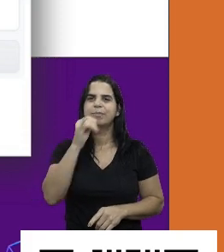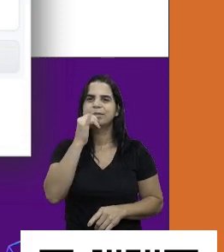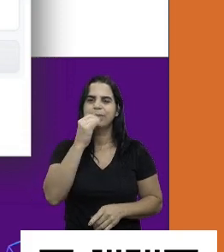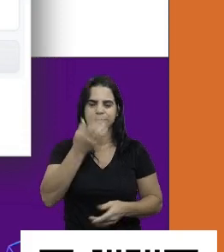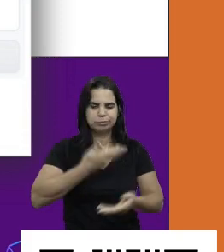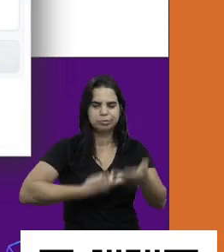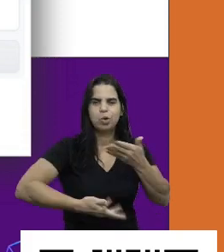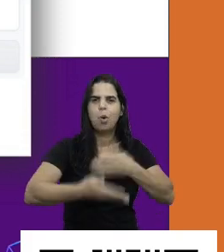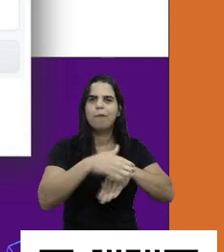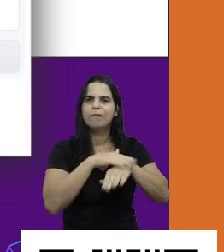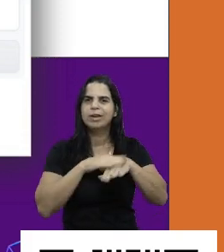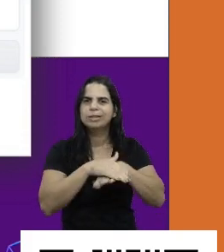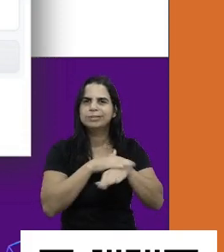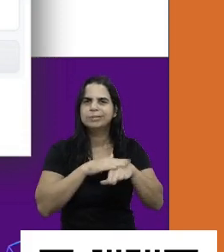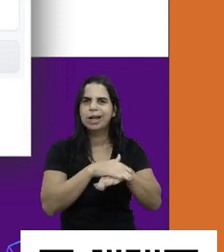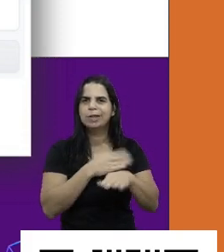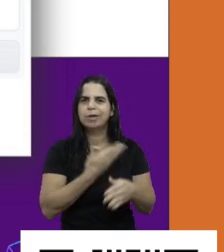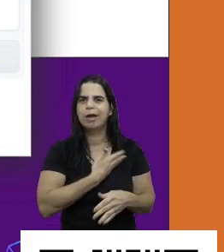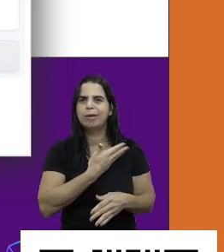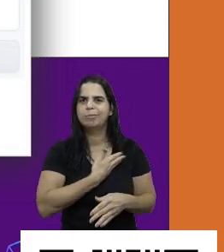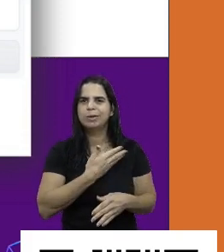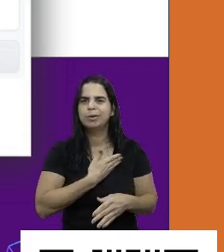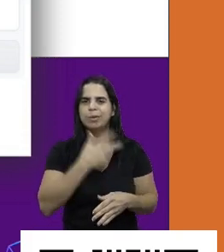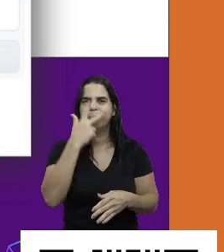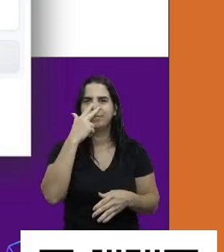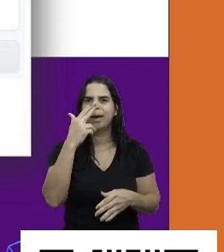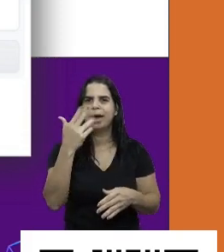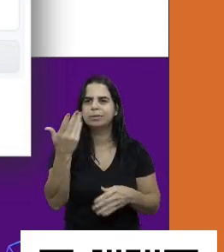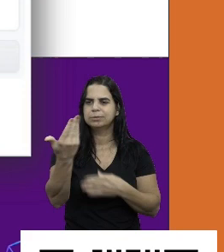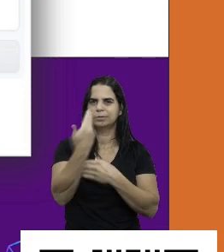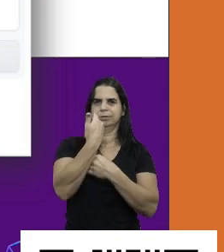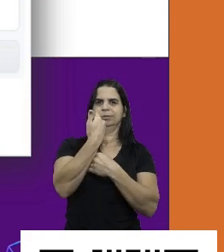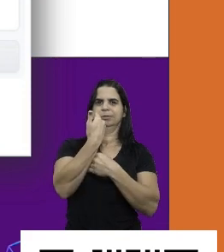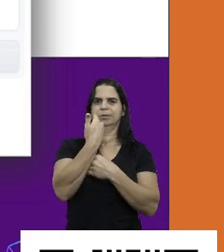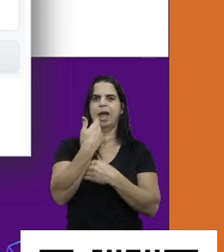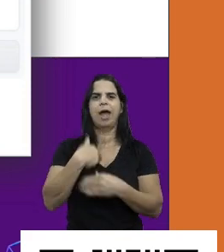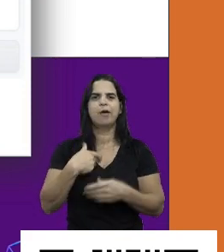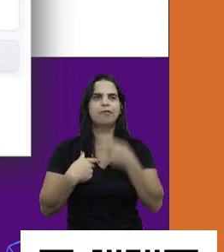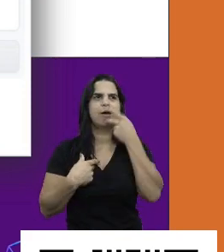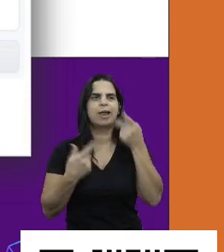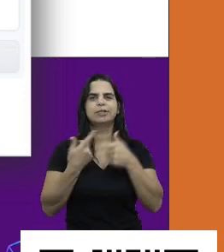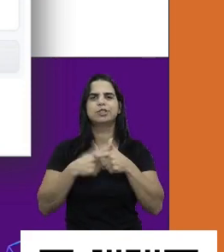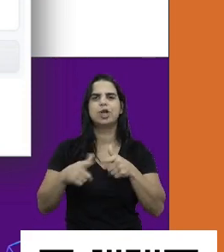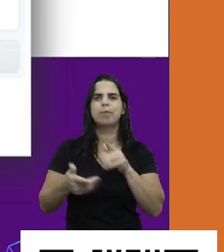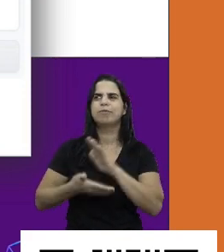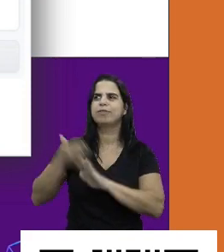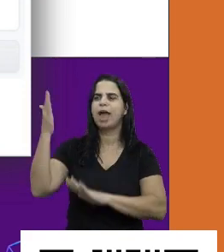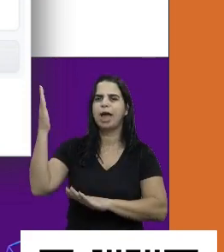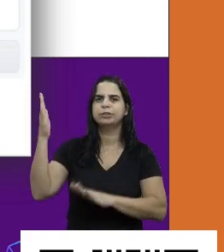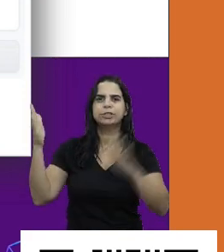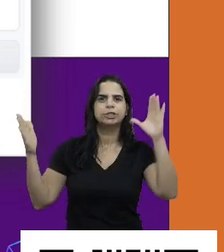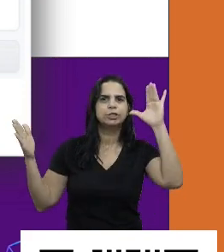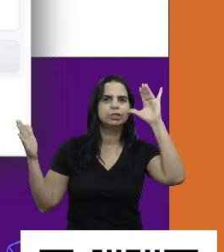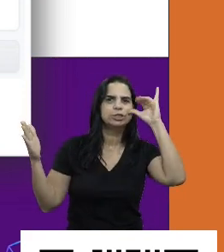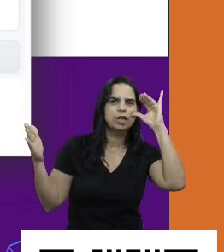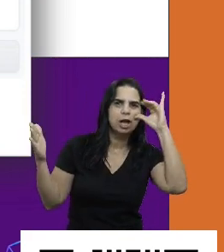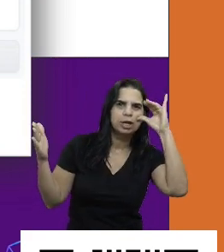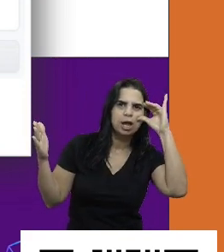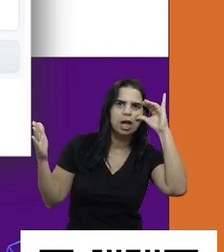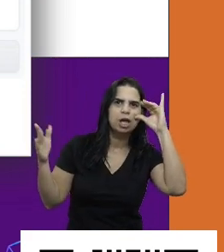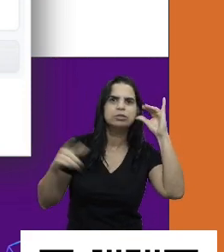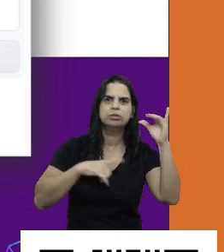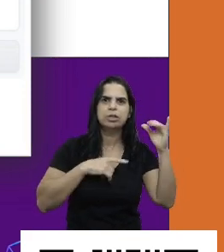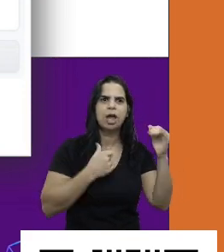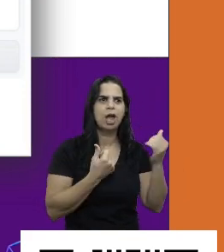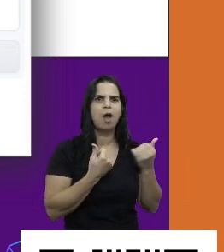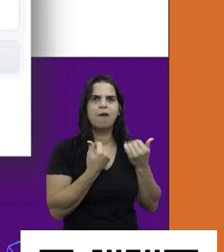e aparece uma oferta diferente uma oferta direcionada ah falei de viagem aí eu abro o meu Instagram e tá lá um monte de oferta